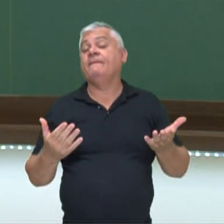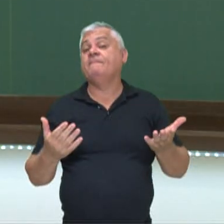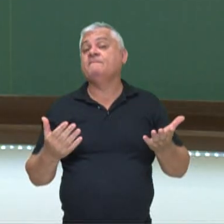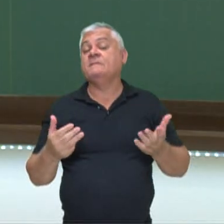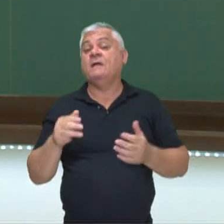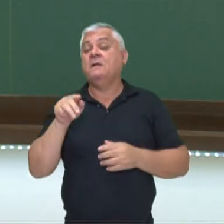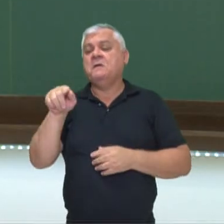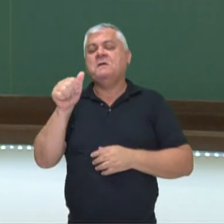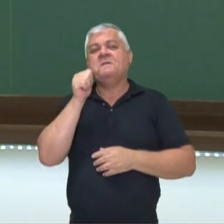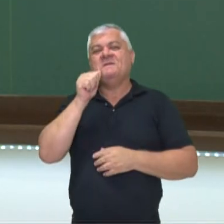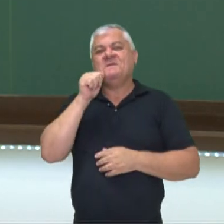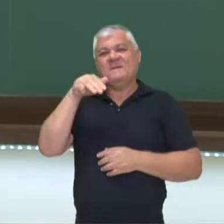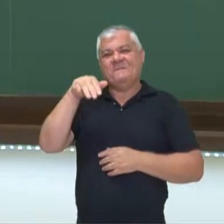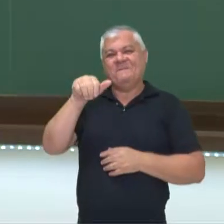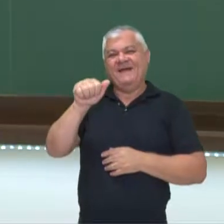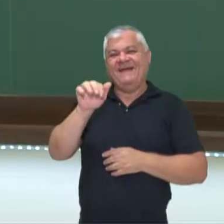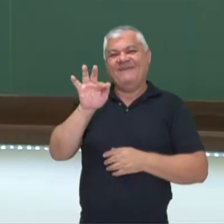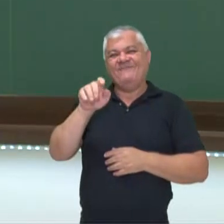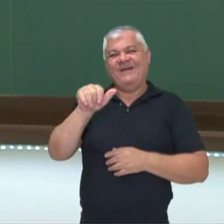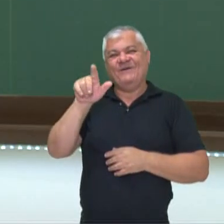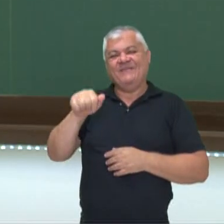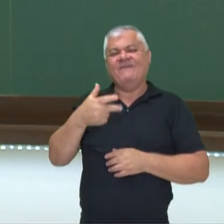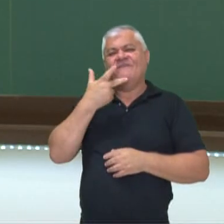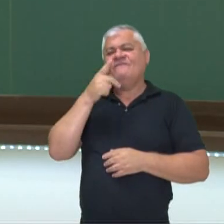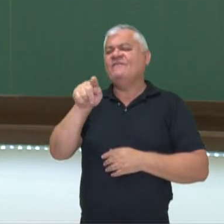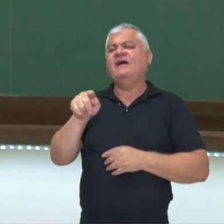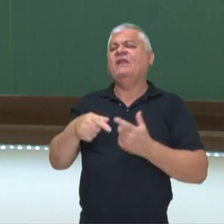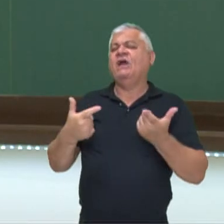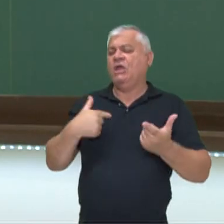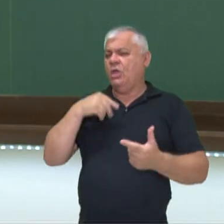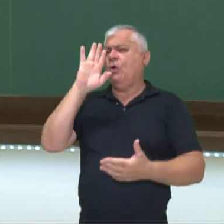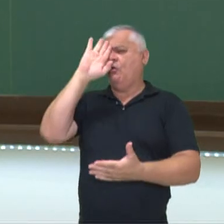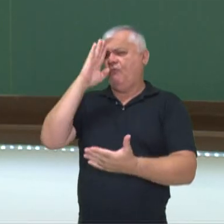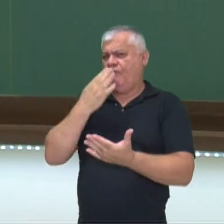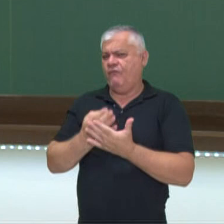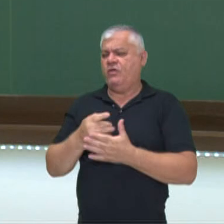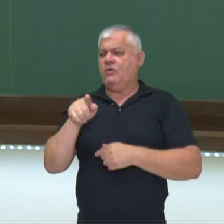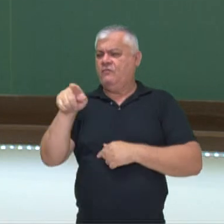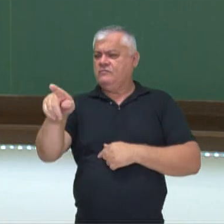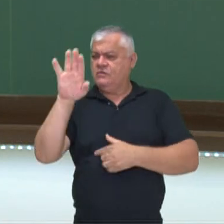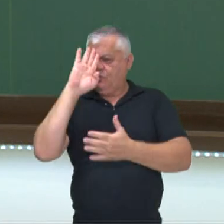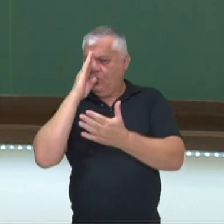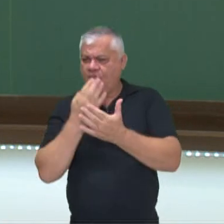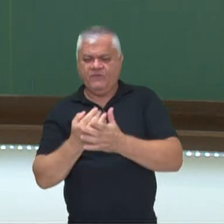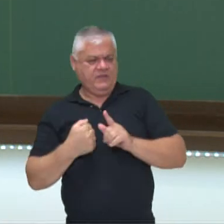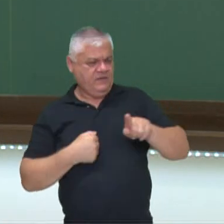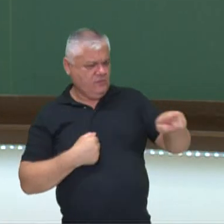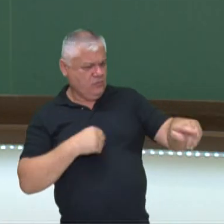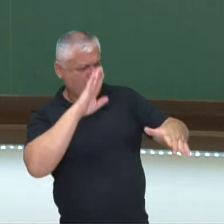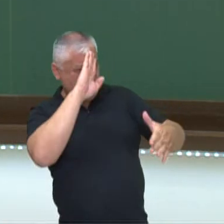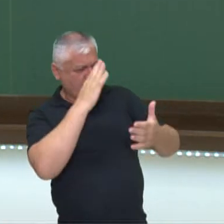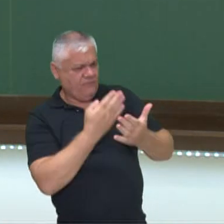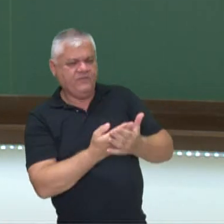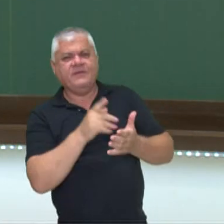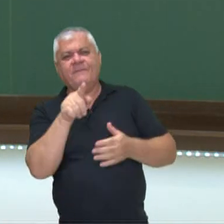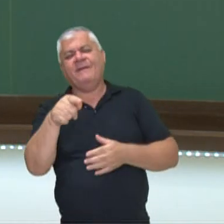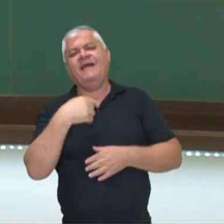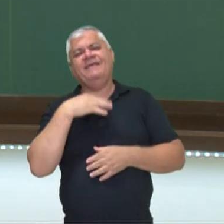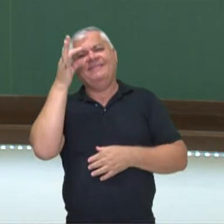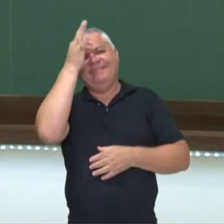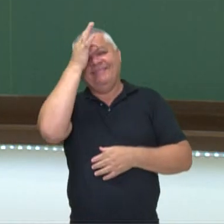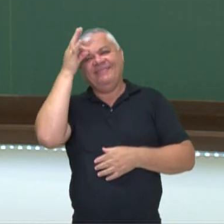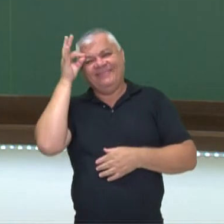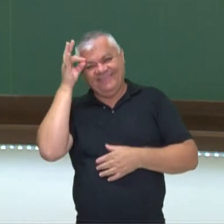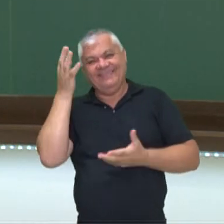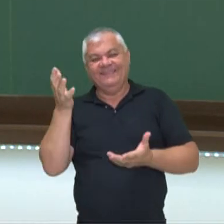sempre questionadora para refletir um pouco em relação de eu confio, tu confias. E falando um pouco sobre a ingenuidade. E